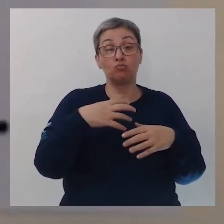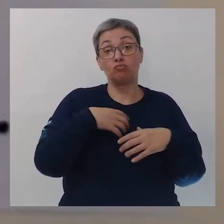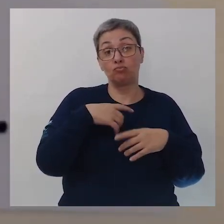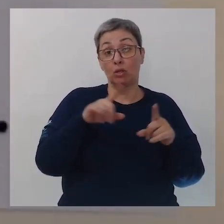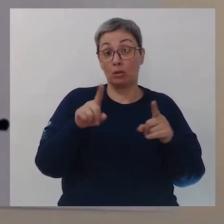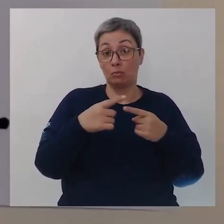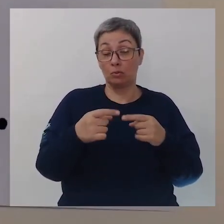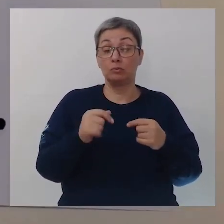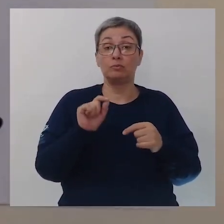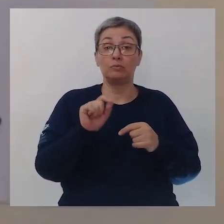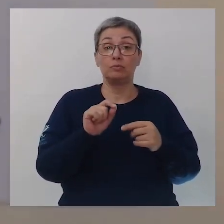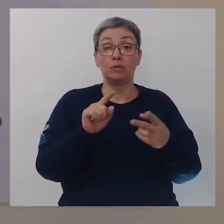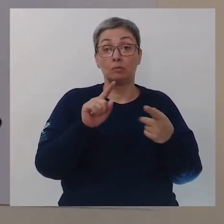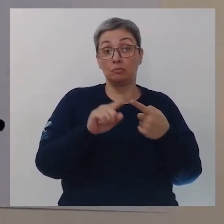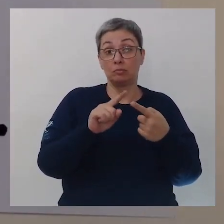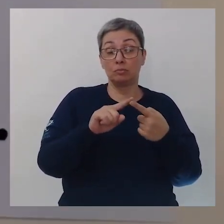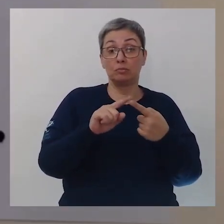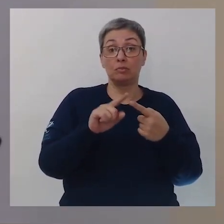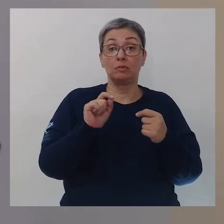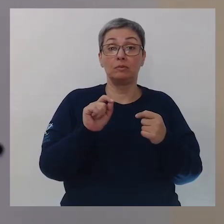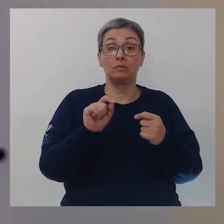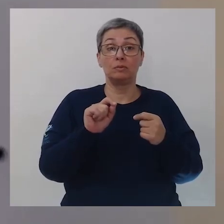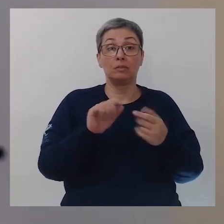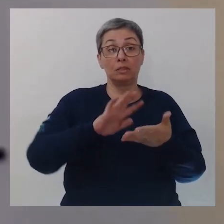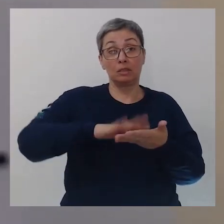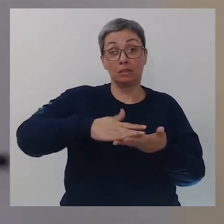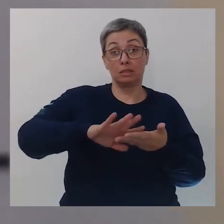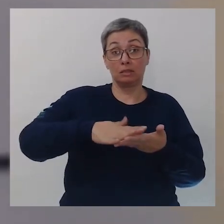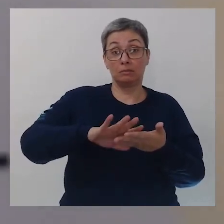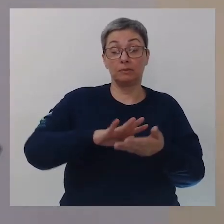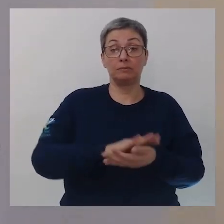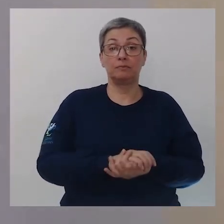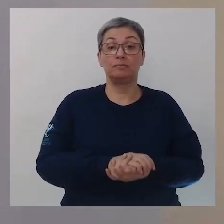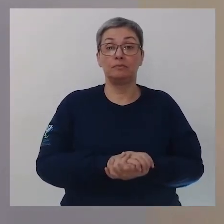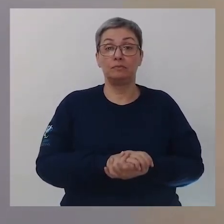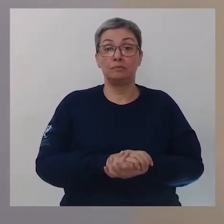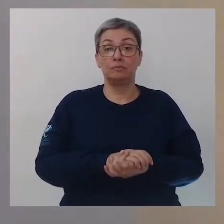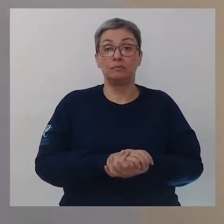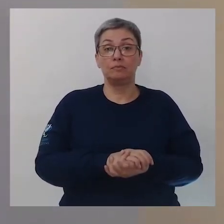musicais ofertados. O primeiro foi o samba.